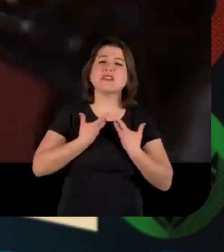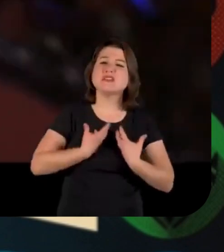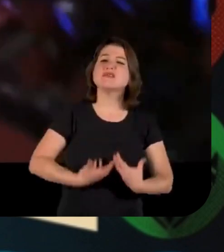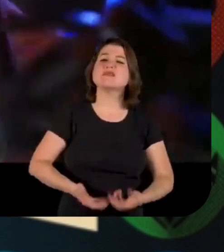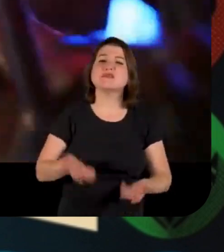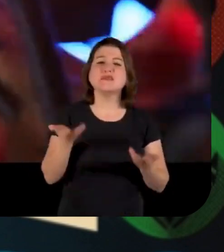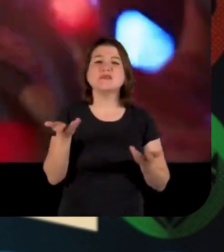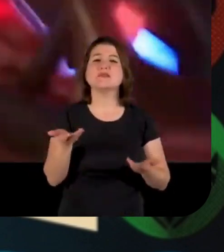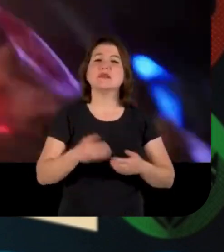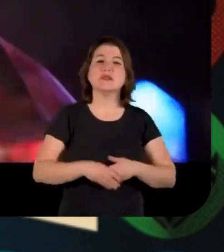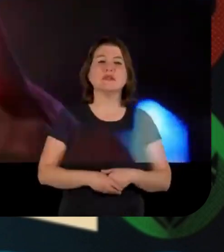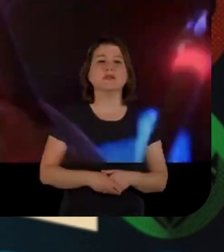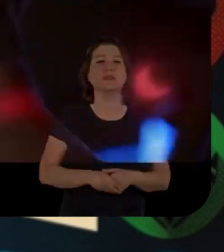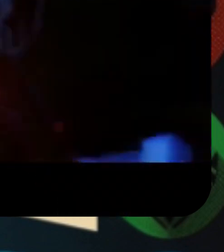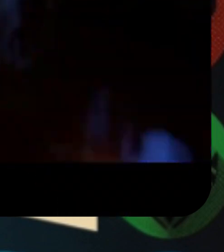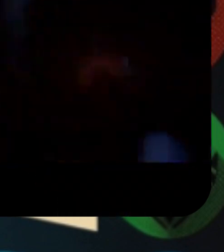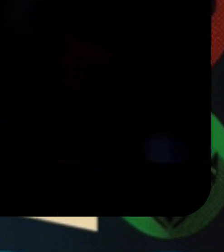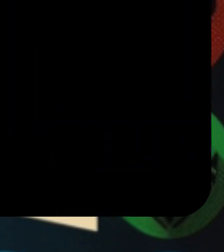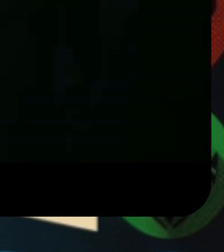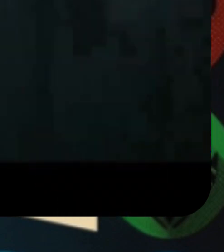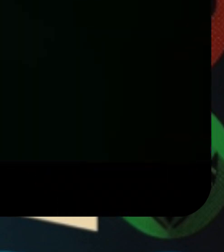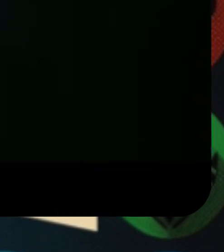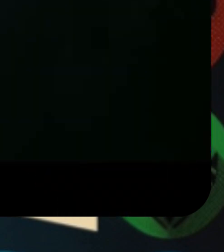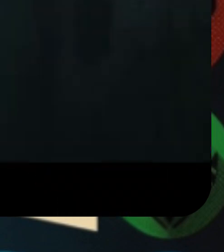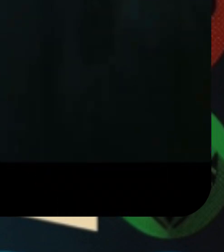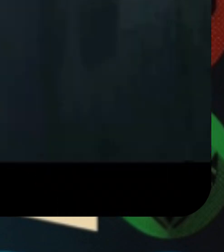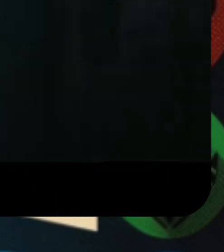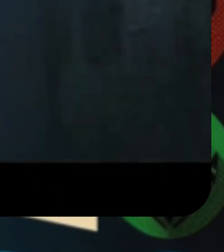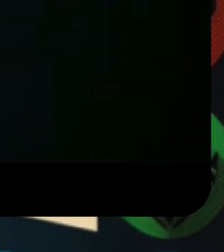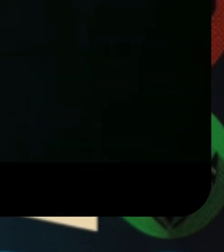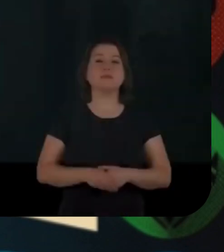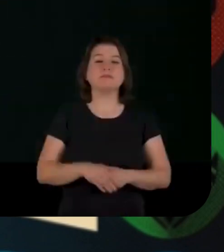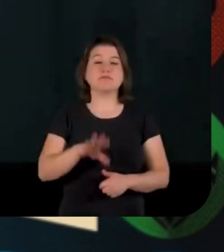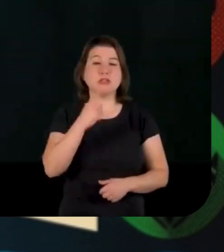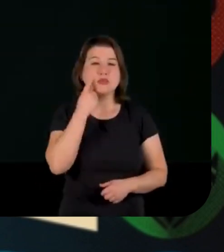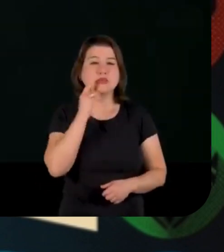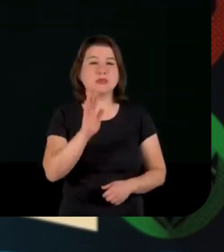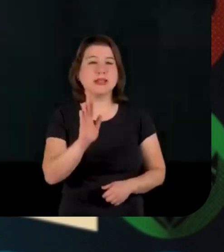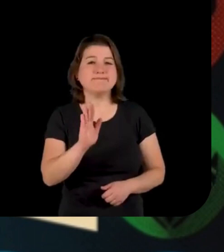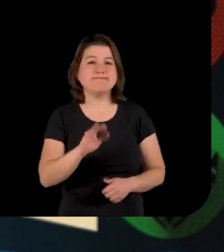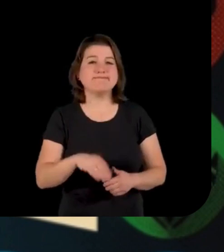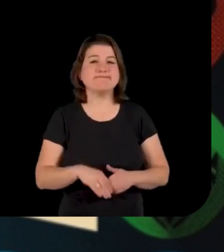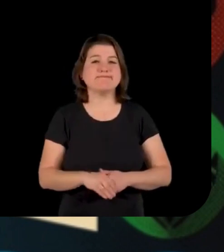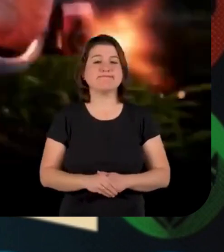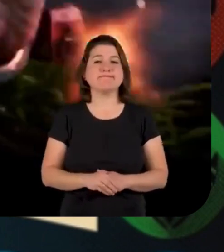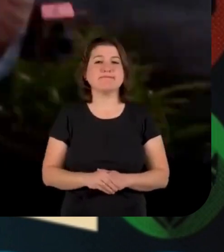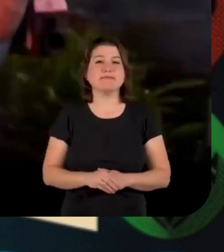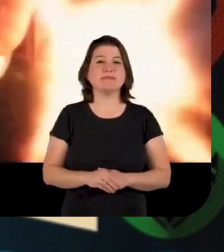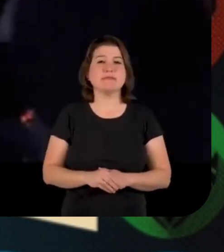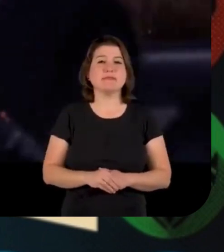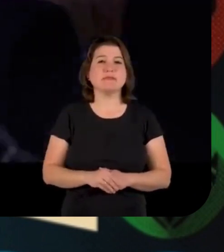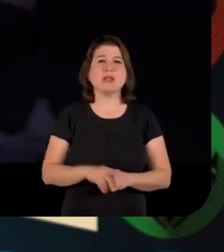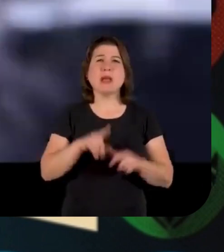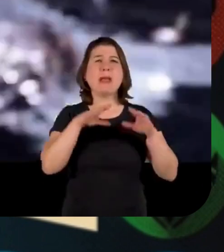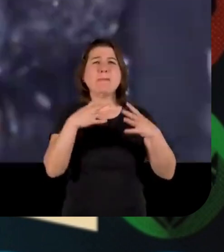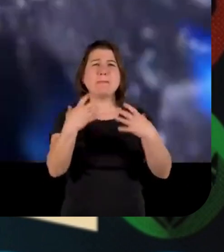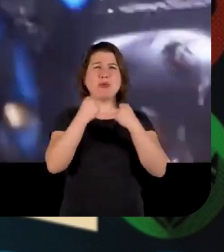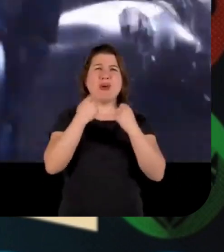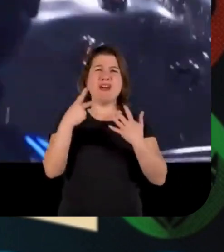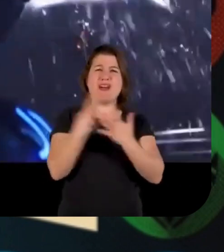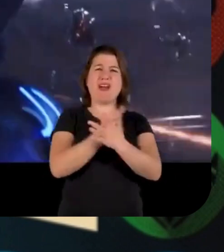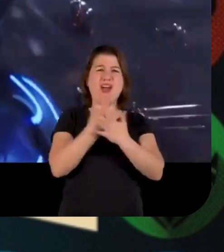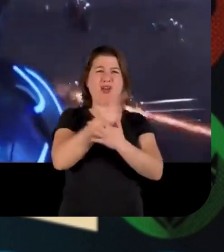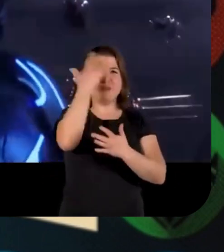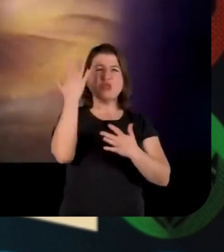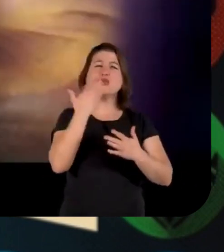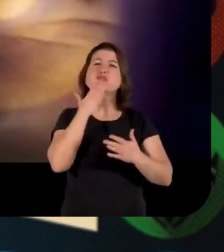no começo do filme, que assiste a Maria do Bairro e fica mais na televisãozinha, costureira, eu achava mais legal. Quando eles tentaram fazer ela virar uma guerrilheira, que